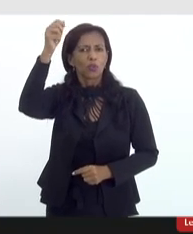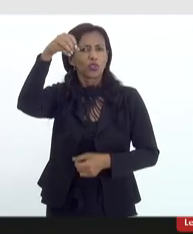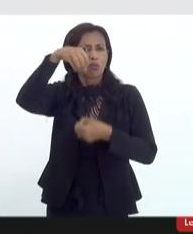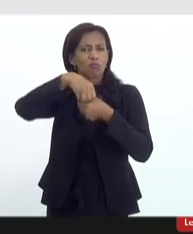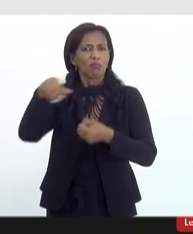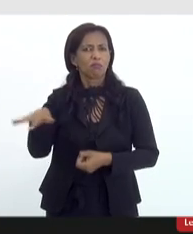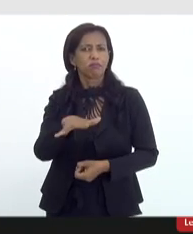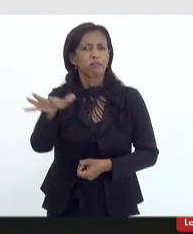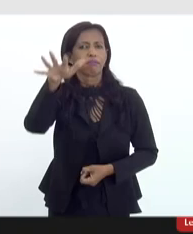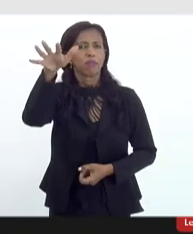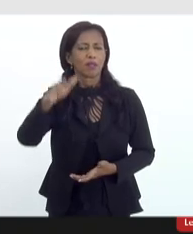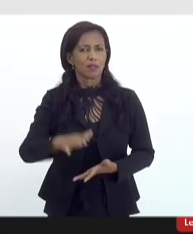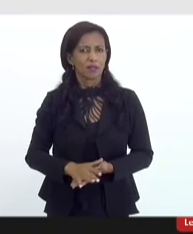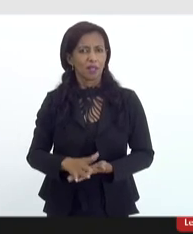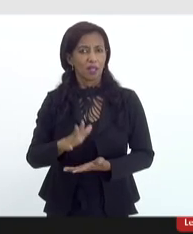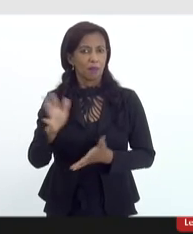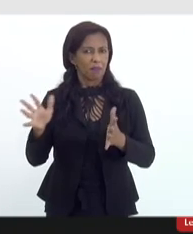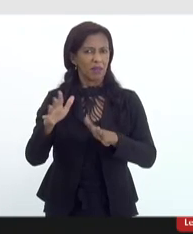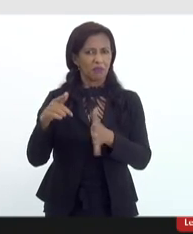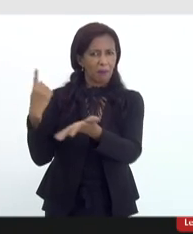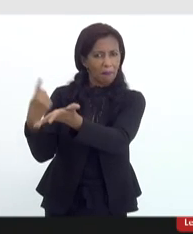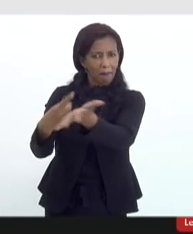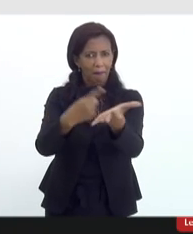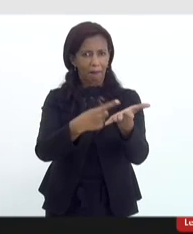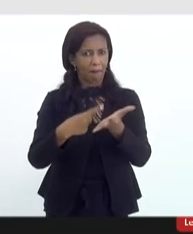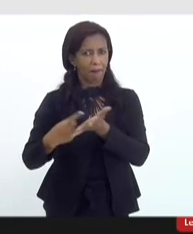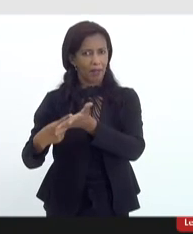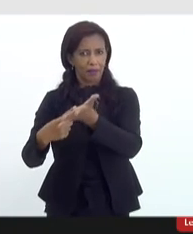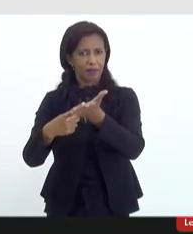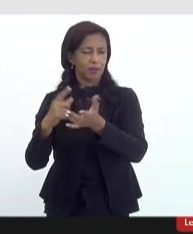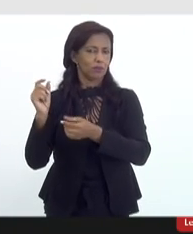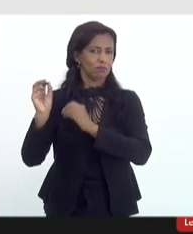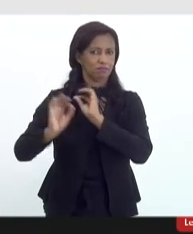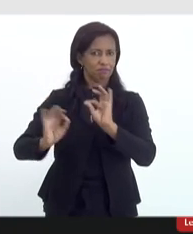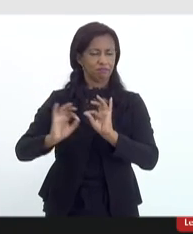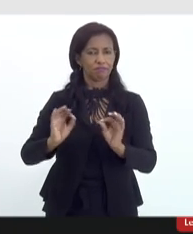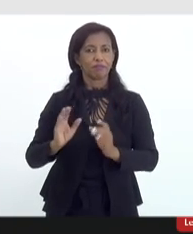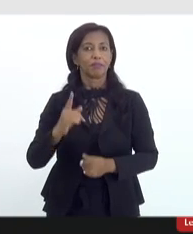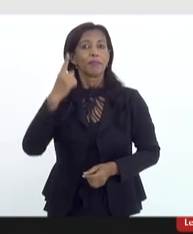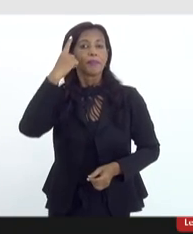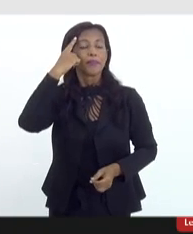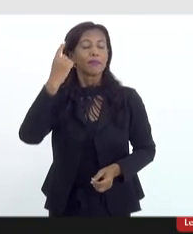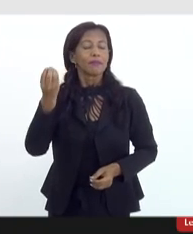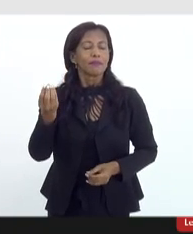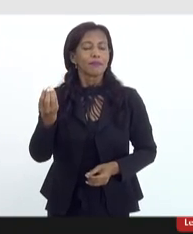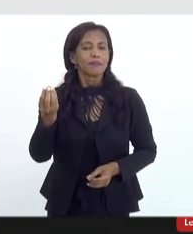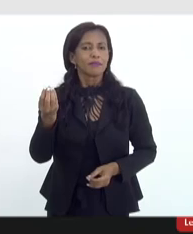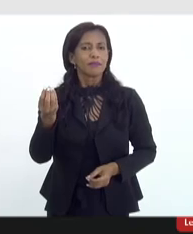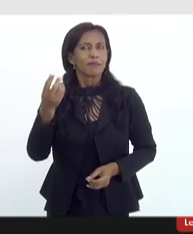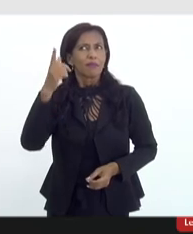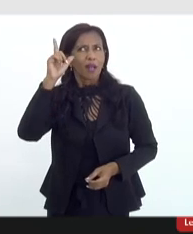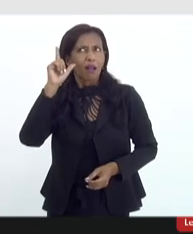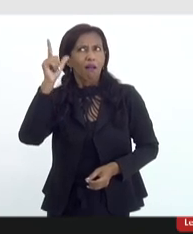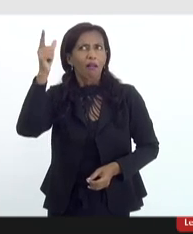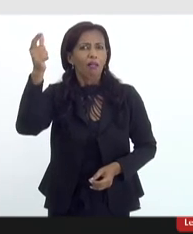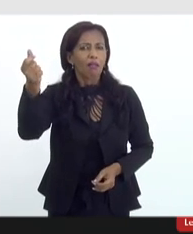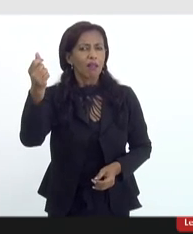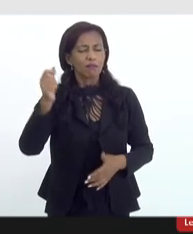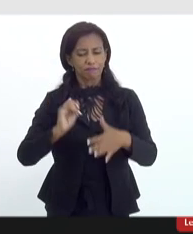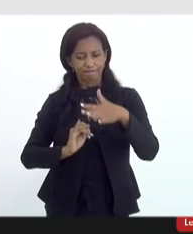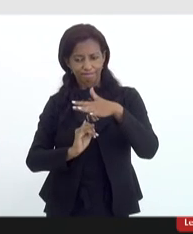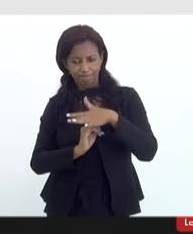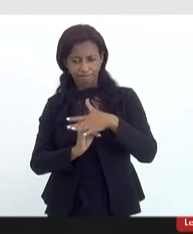para a gente não reificar nem o universo religioso, nem a própria noção de cultura, mas é pensar, para além da